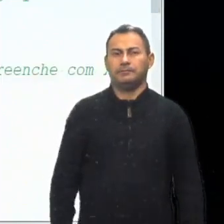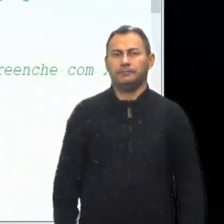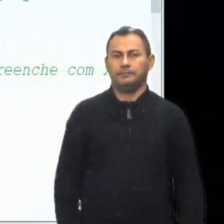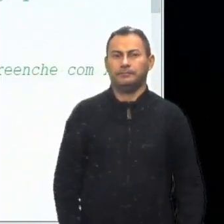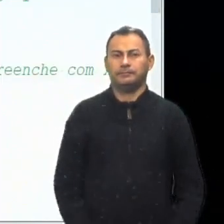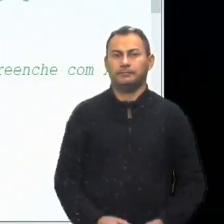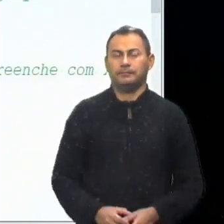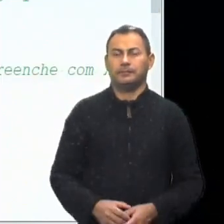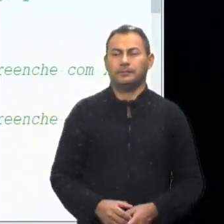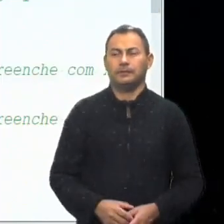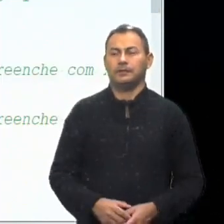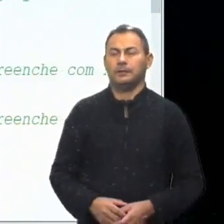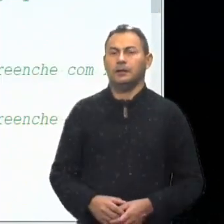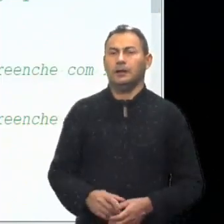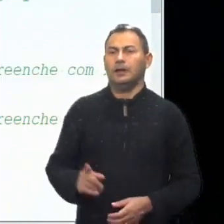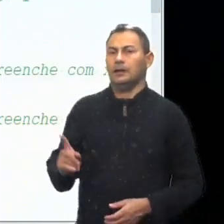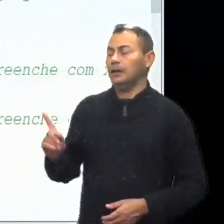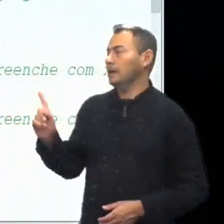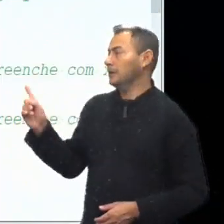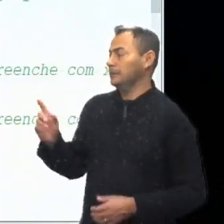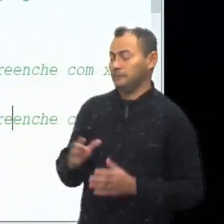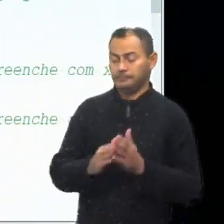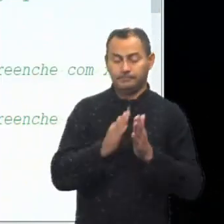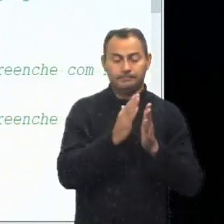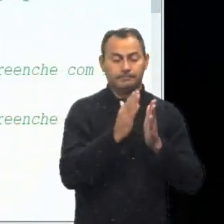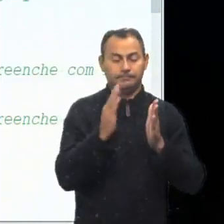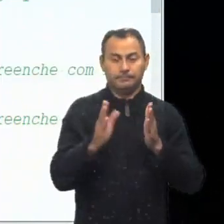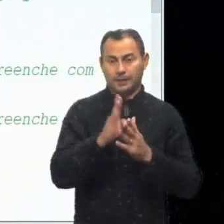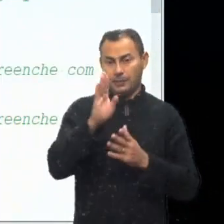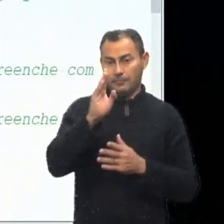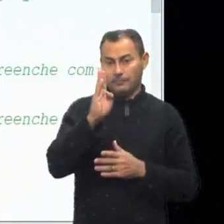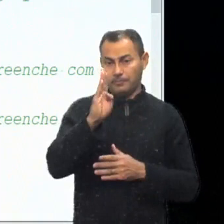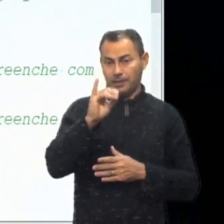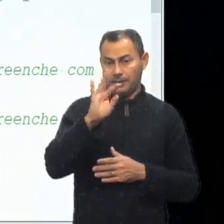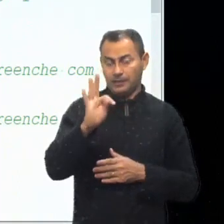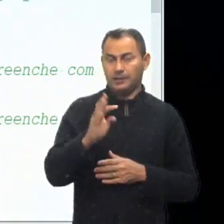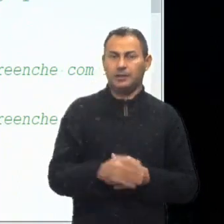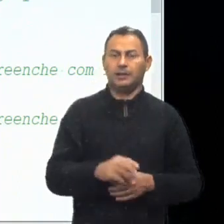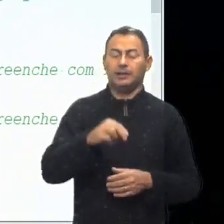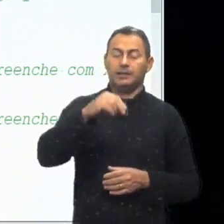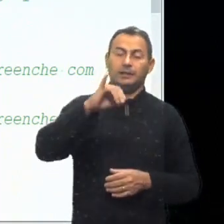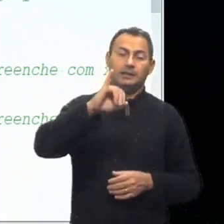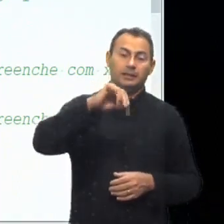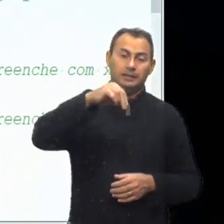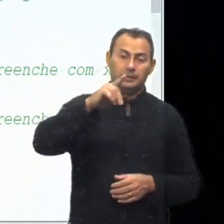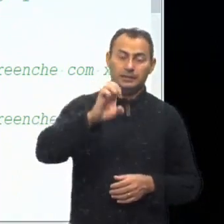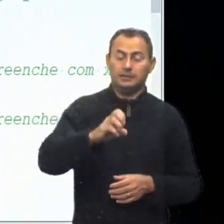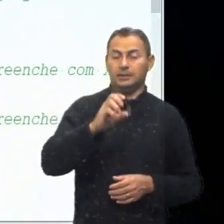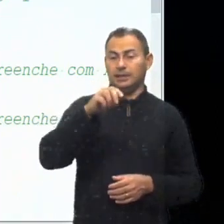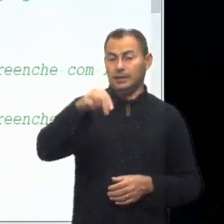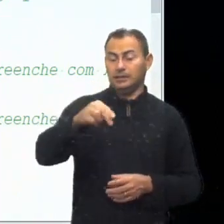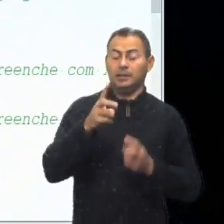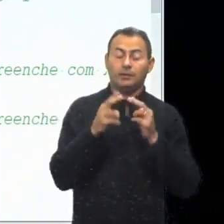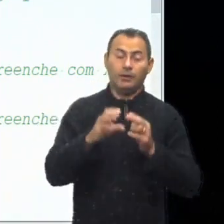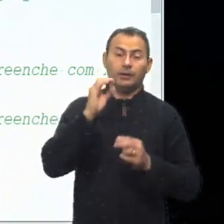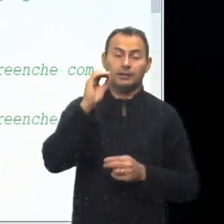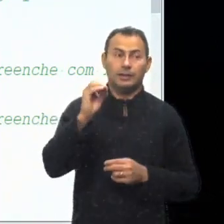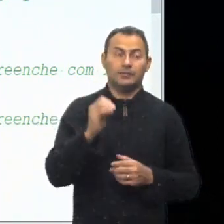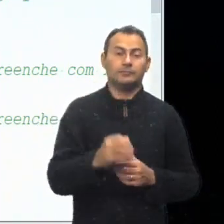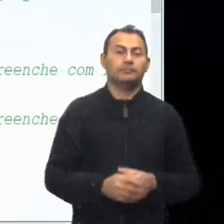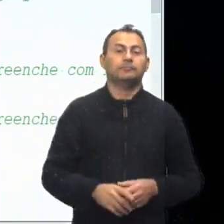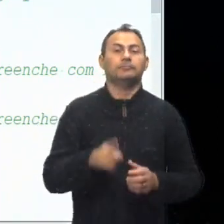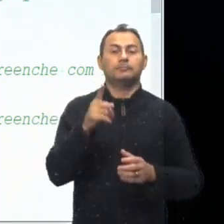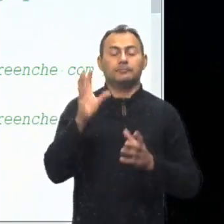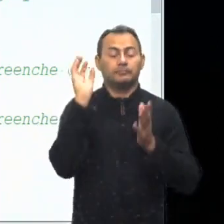E aqui, se a sequência, se o bit de índice n é igual a 0,